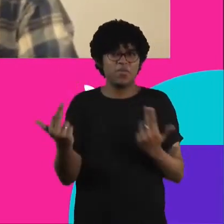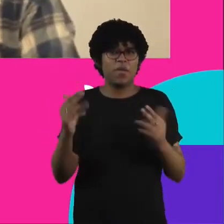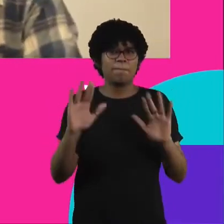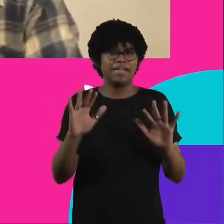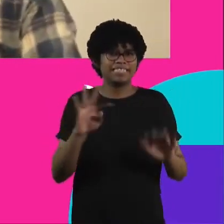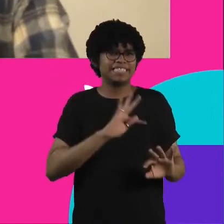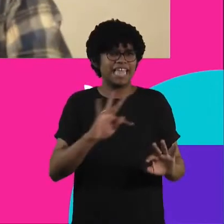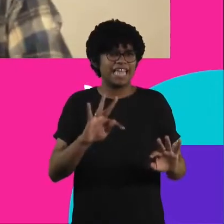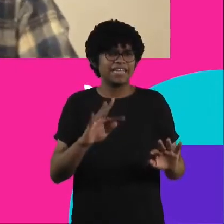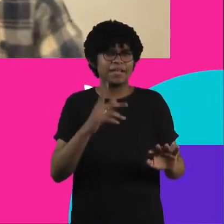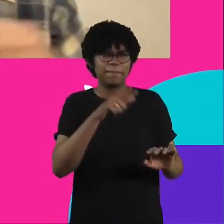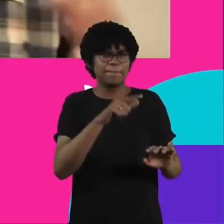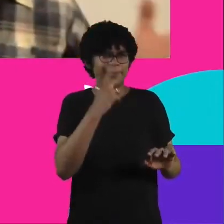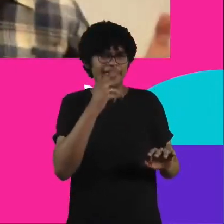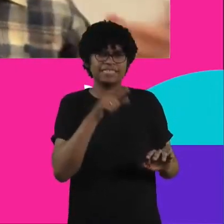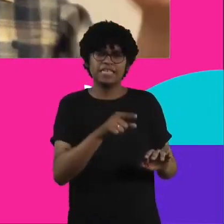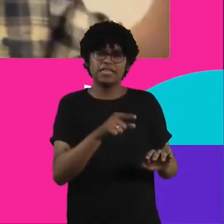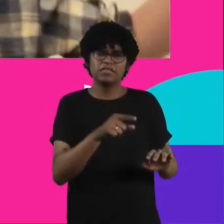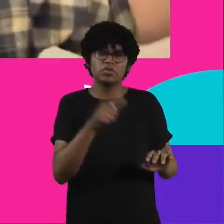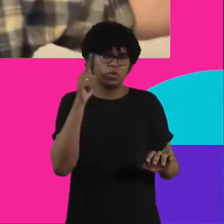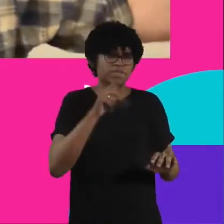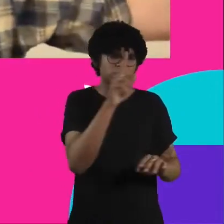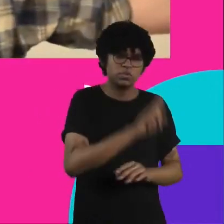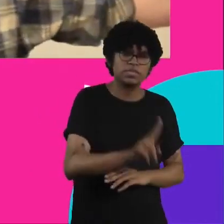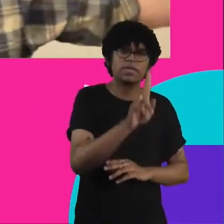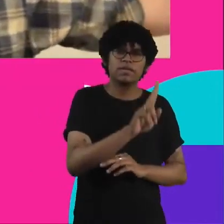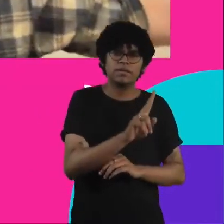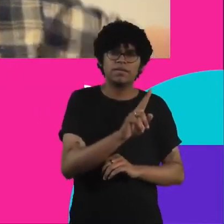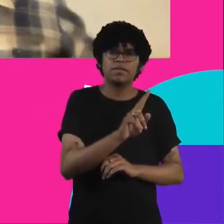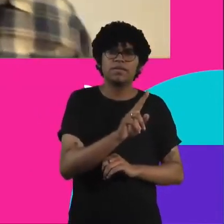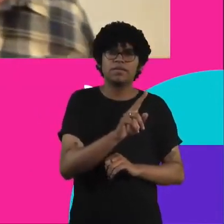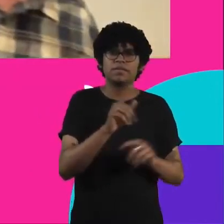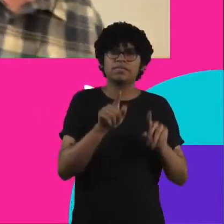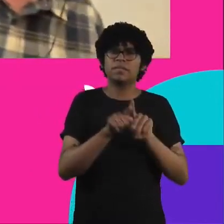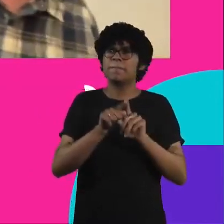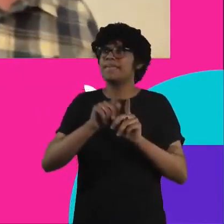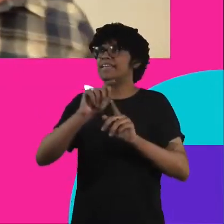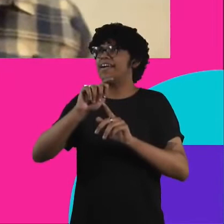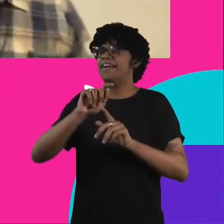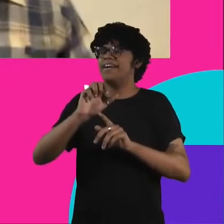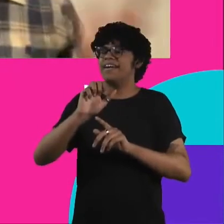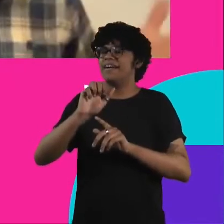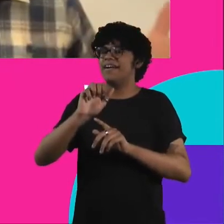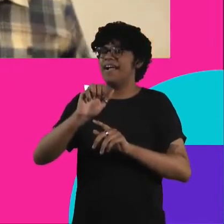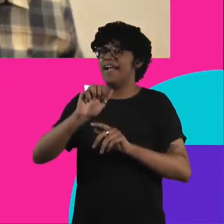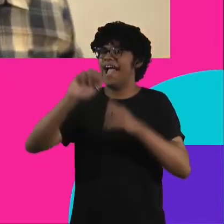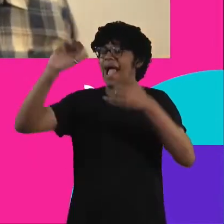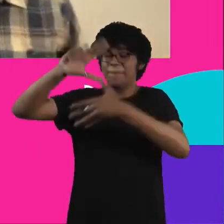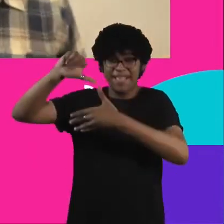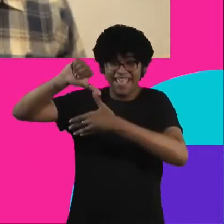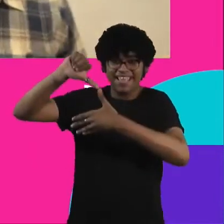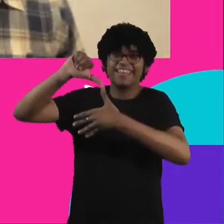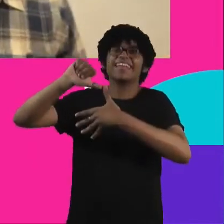aquela técnica de lançamento de dados que eles não tinham. Aí eu olhei aquilo ali aparecendo